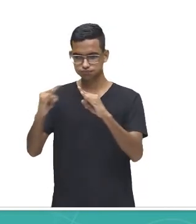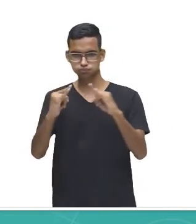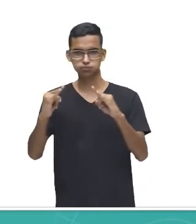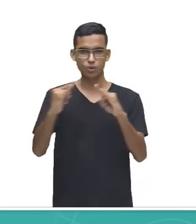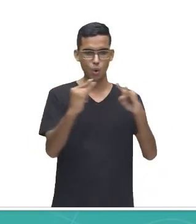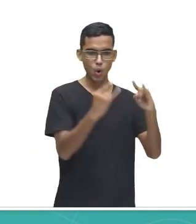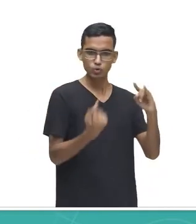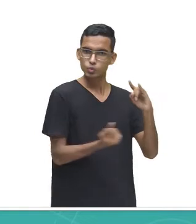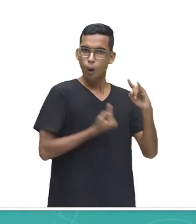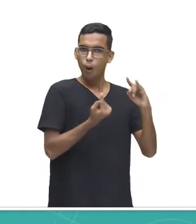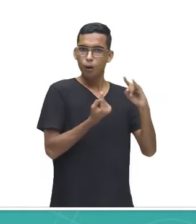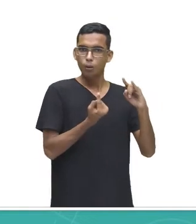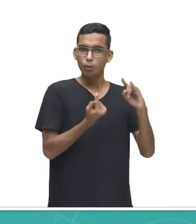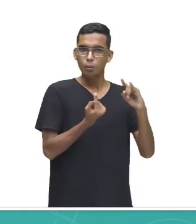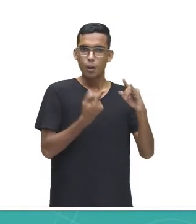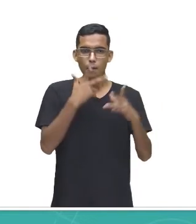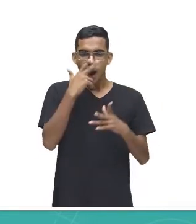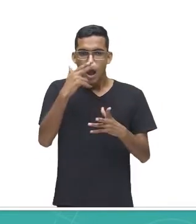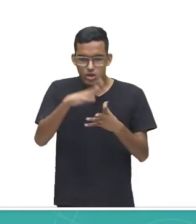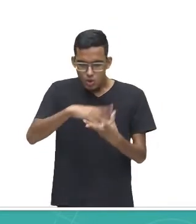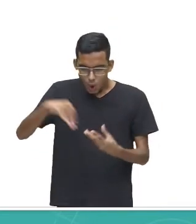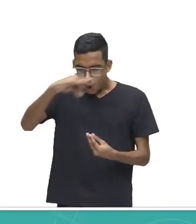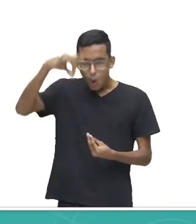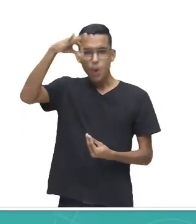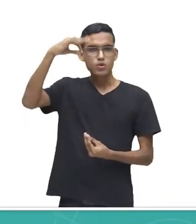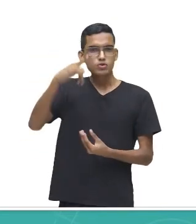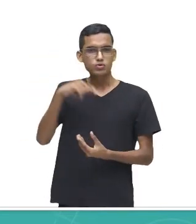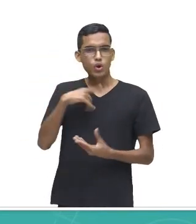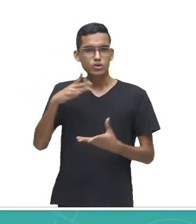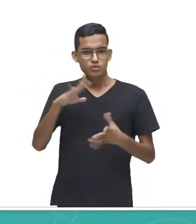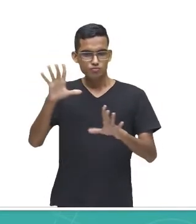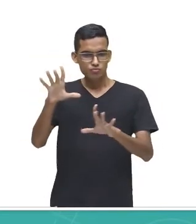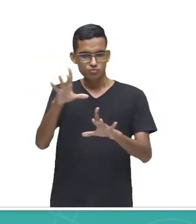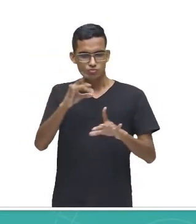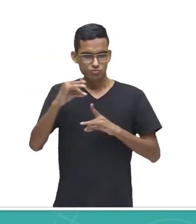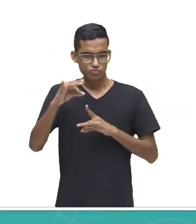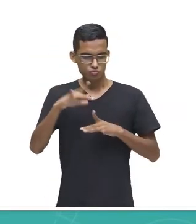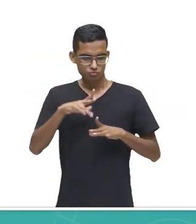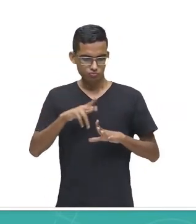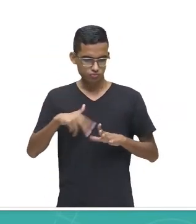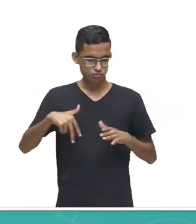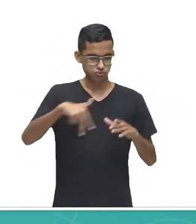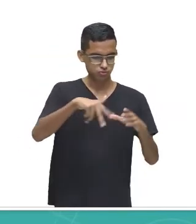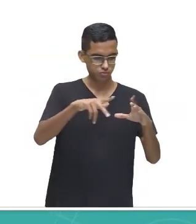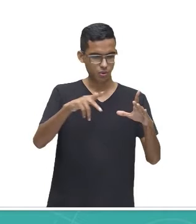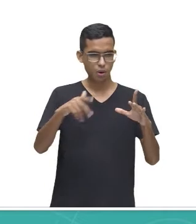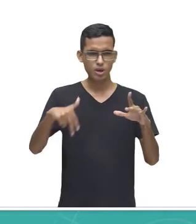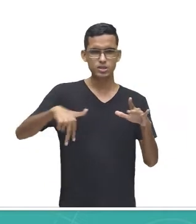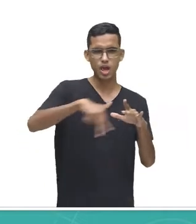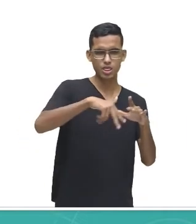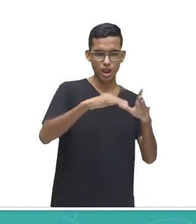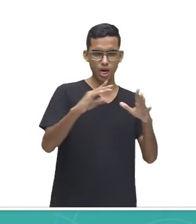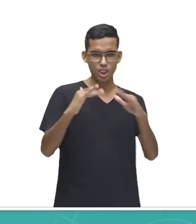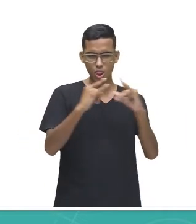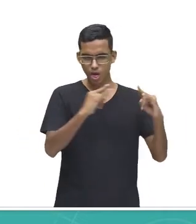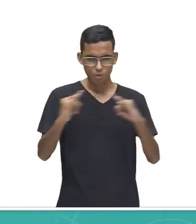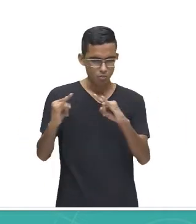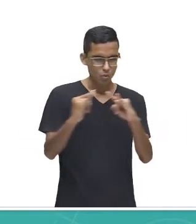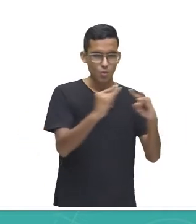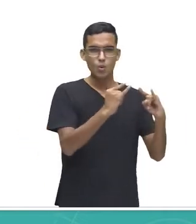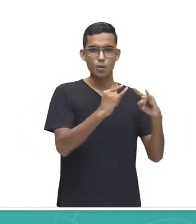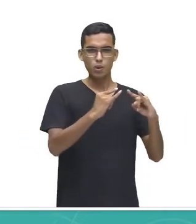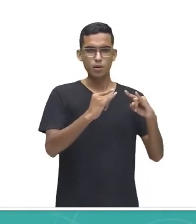A entidade toma a tenda e se locomove, dança conforme os tambores deles. Vai